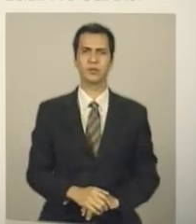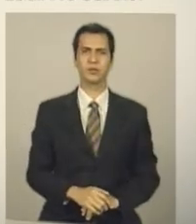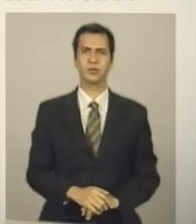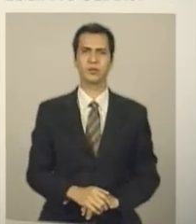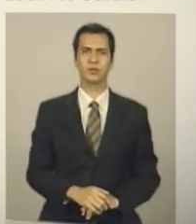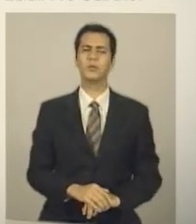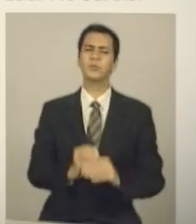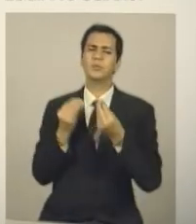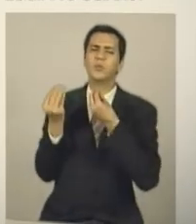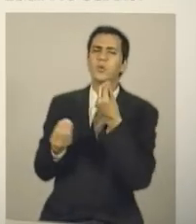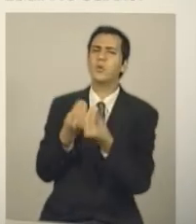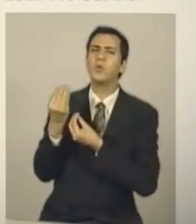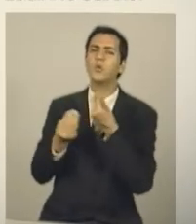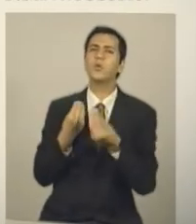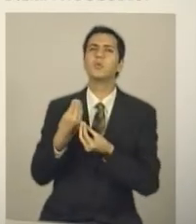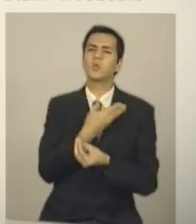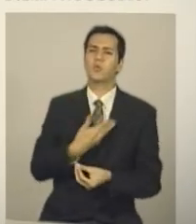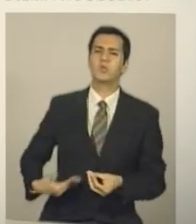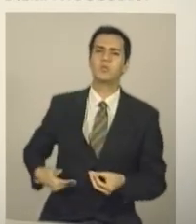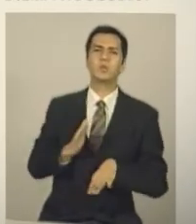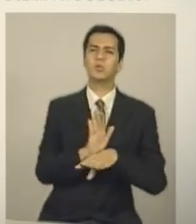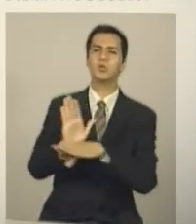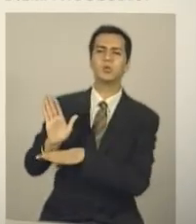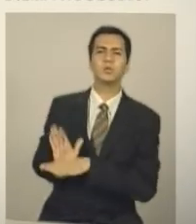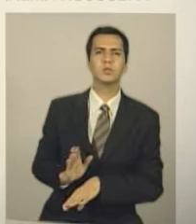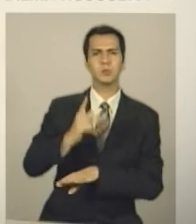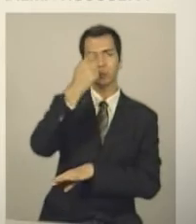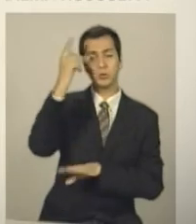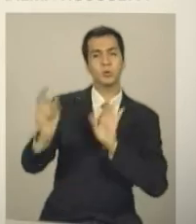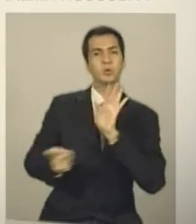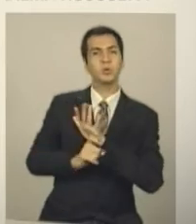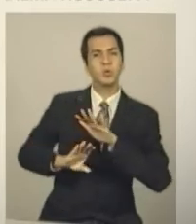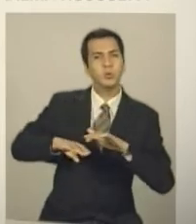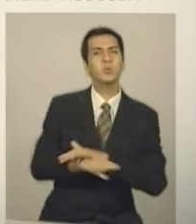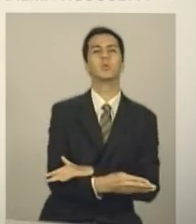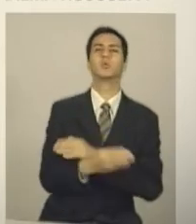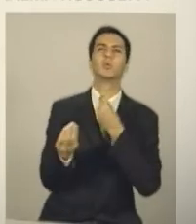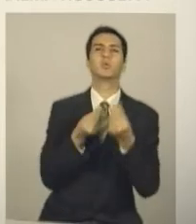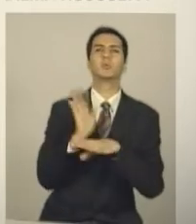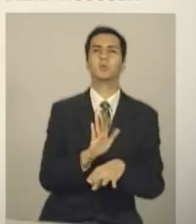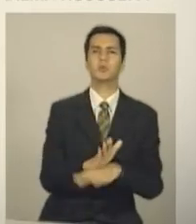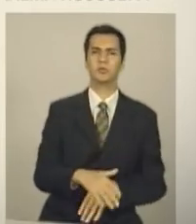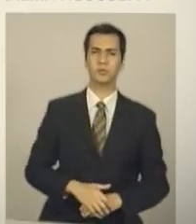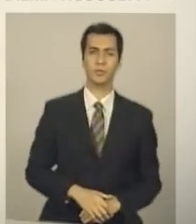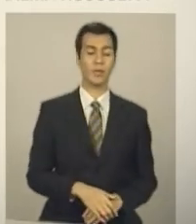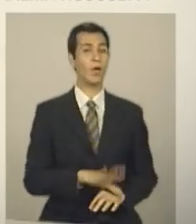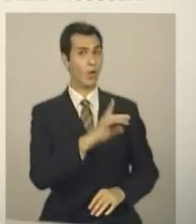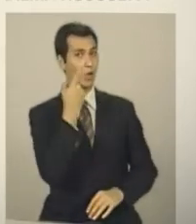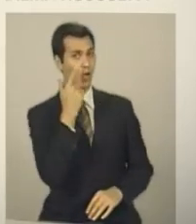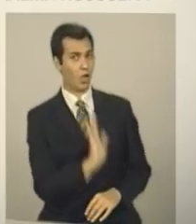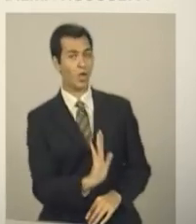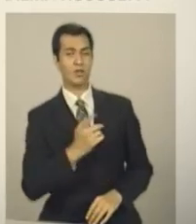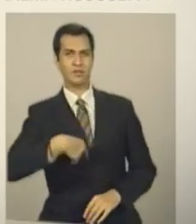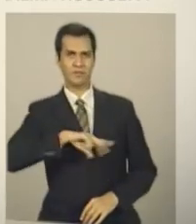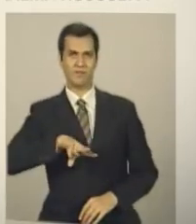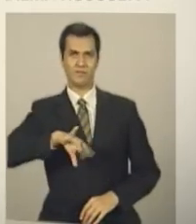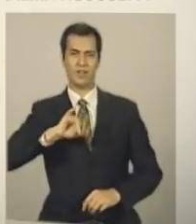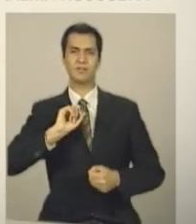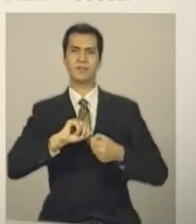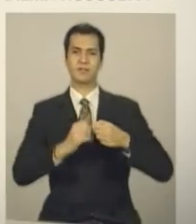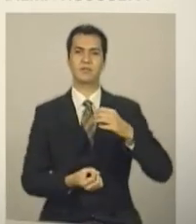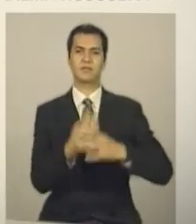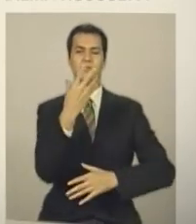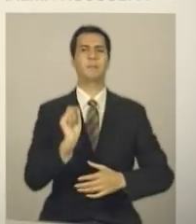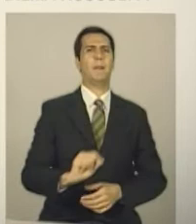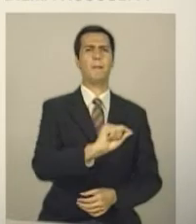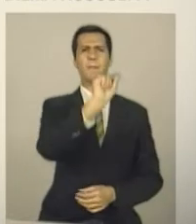melhorar o atendimento aos dependentes olha Luciano nós vamos criar em todo o país unidades de acolhimento